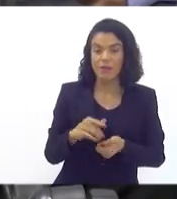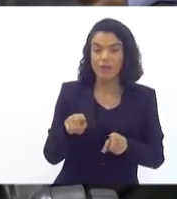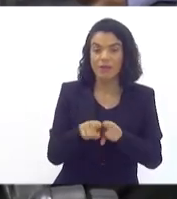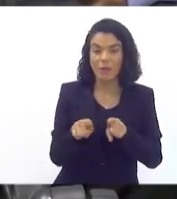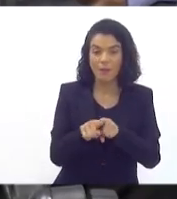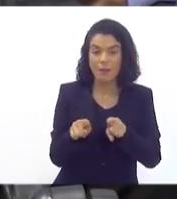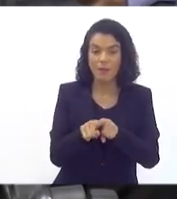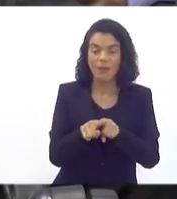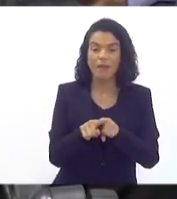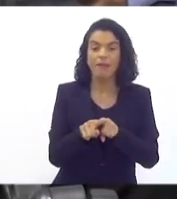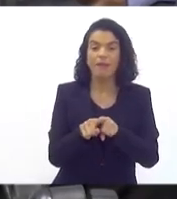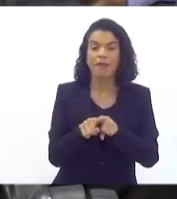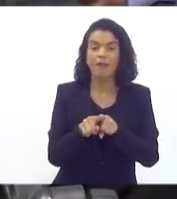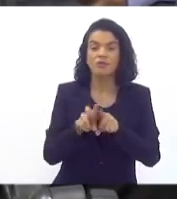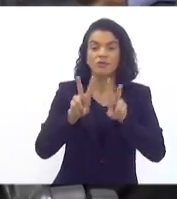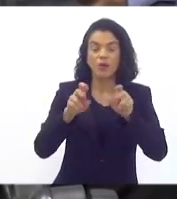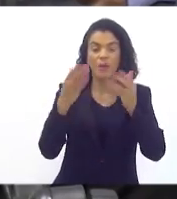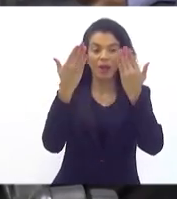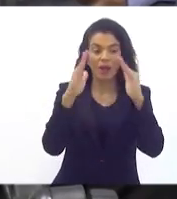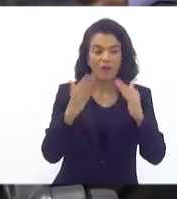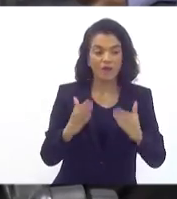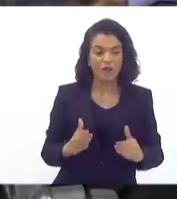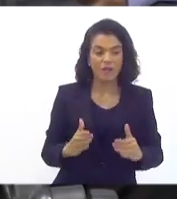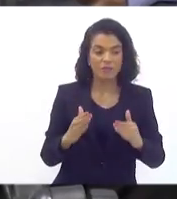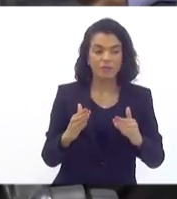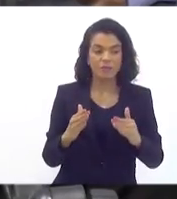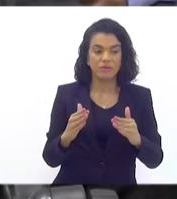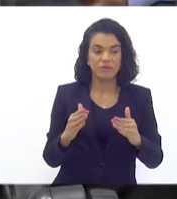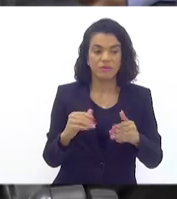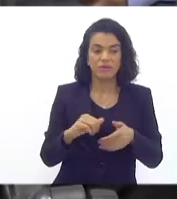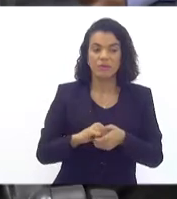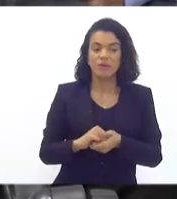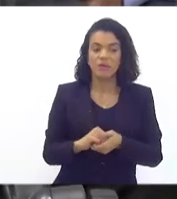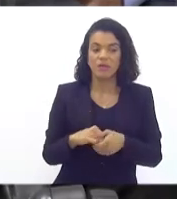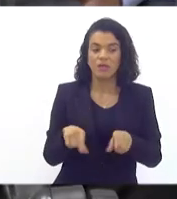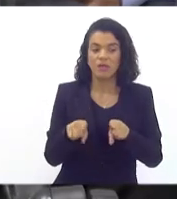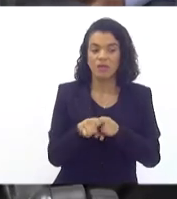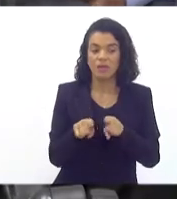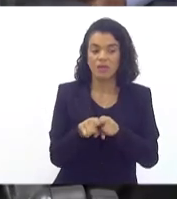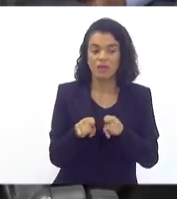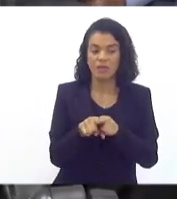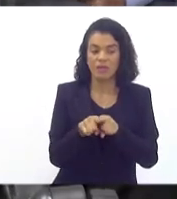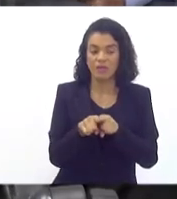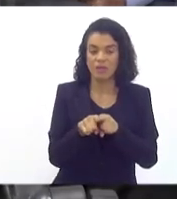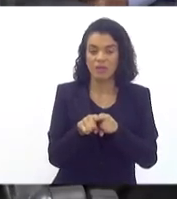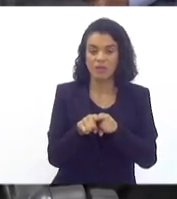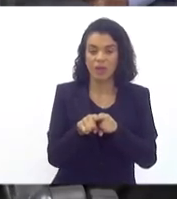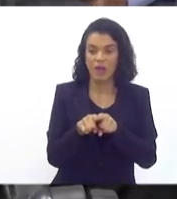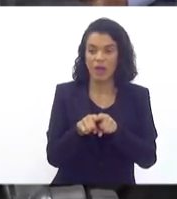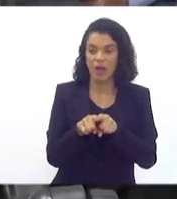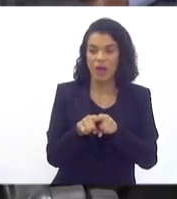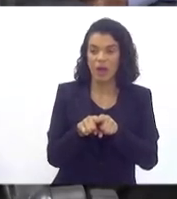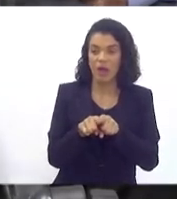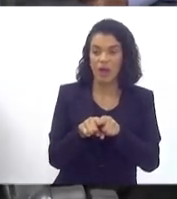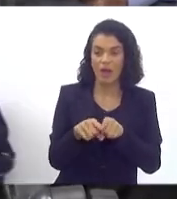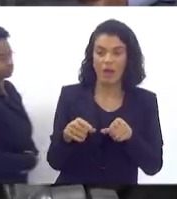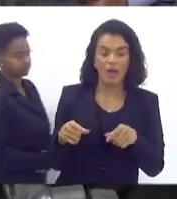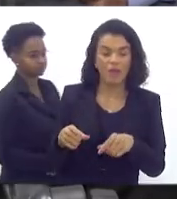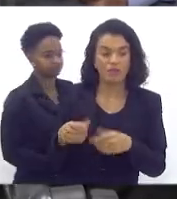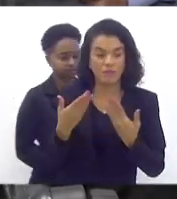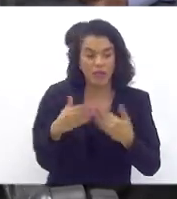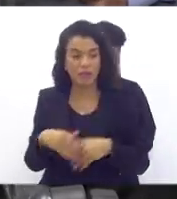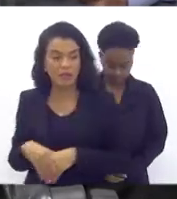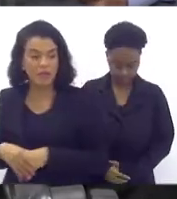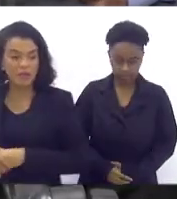para uma avaliação num processo de renovação eu estou juntando contas eu não tô dizendo aqui ah não tem que